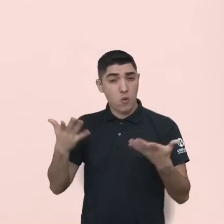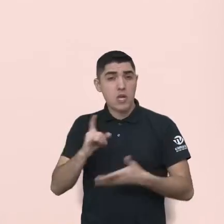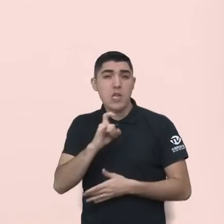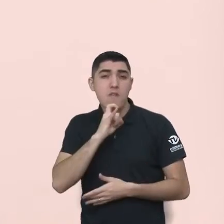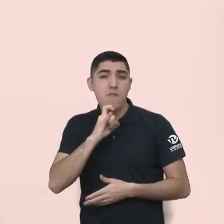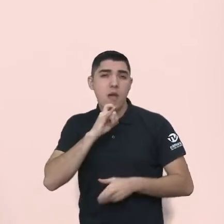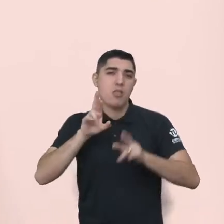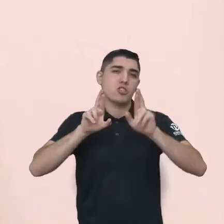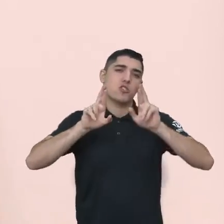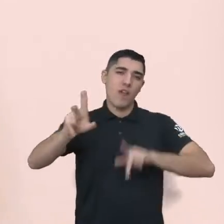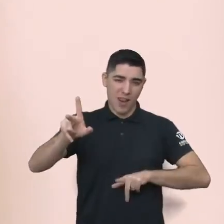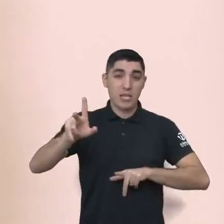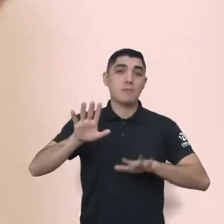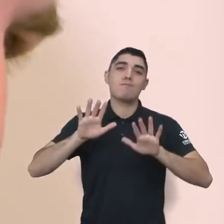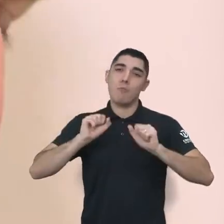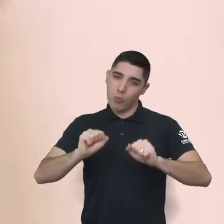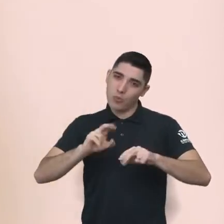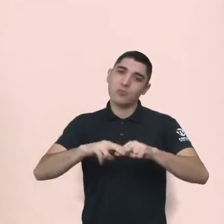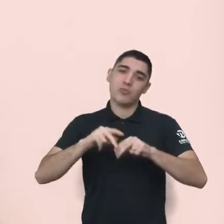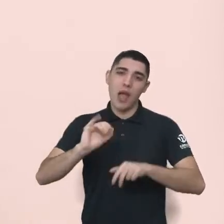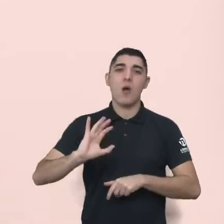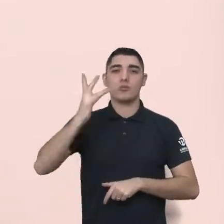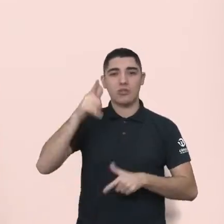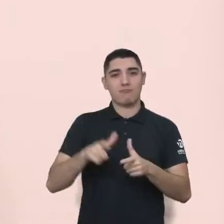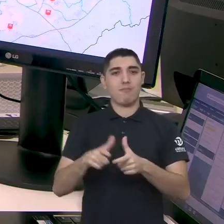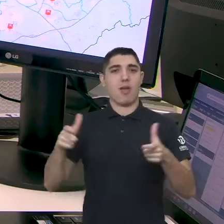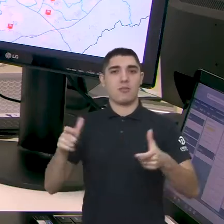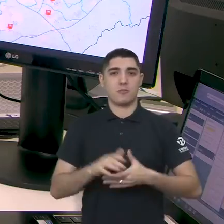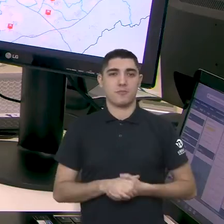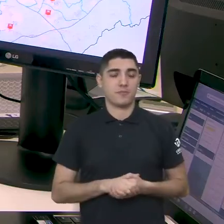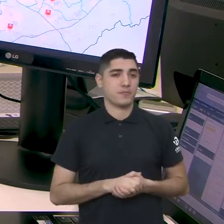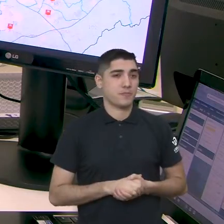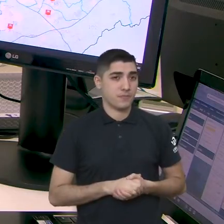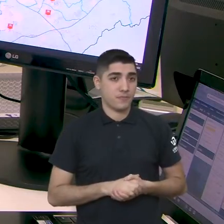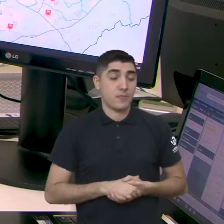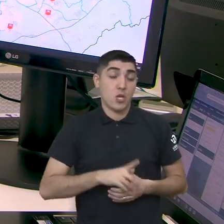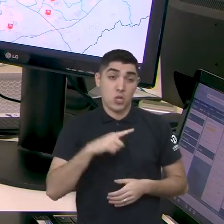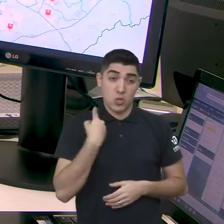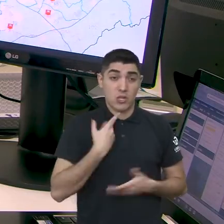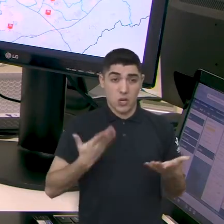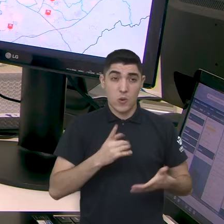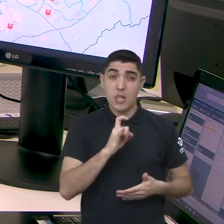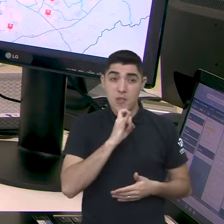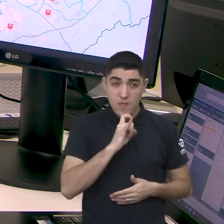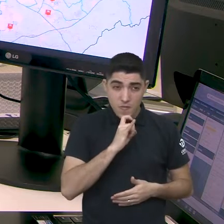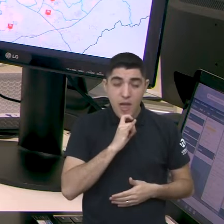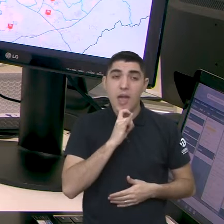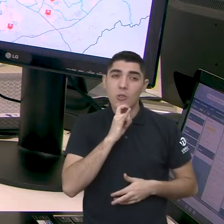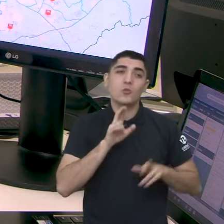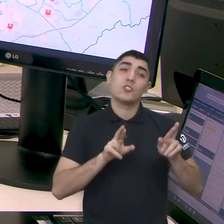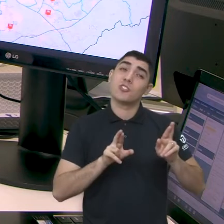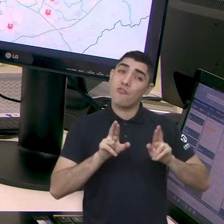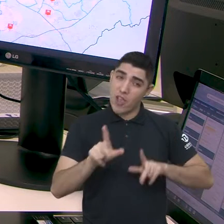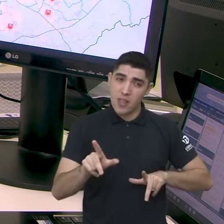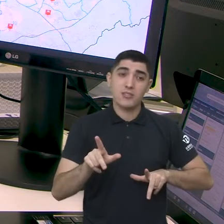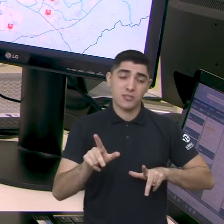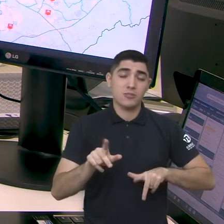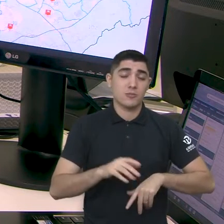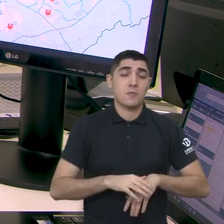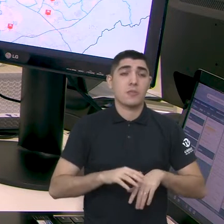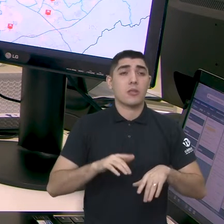atípico deste ano pode ter ocasionado este aumento. A gente está tendo um inverno aí, no mínimo,